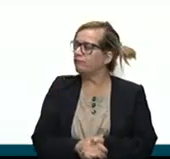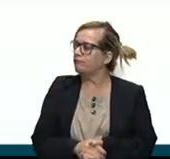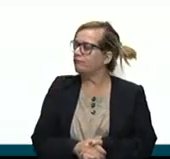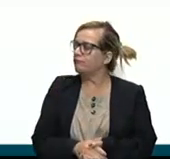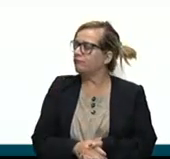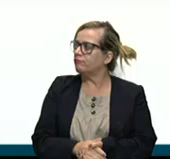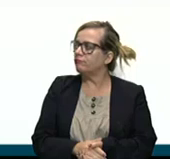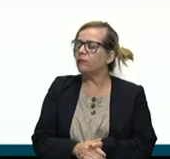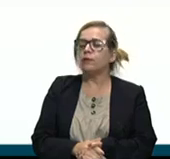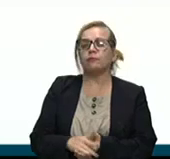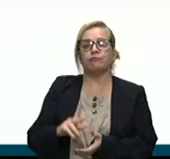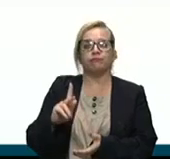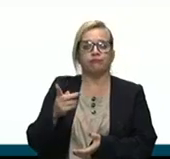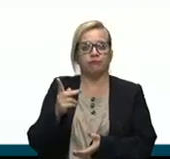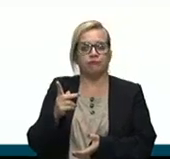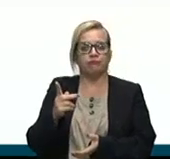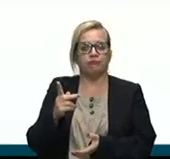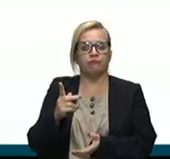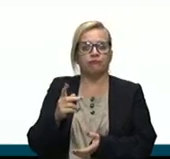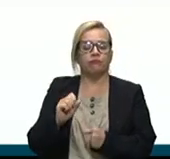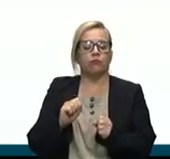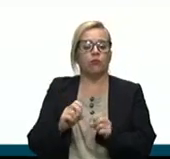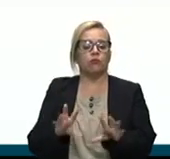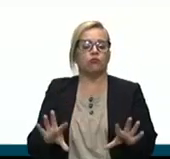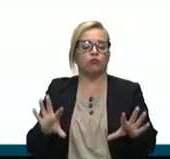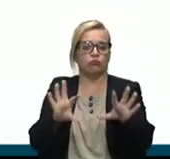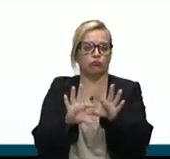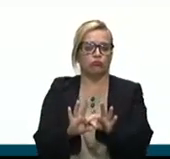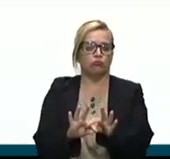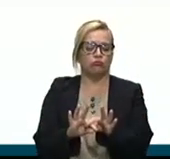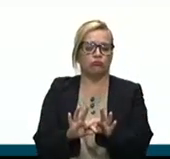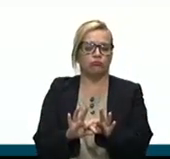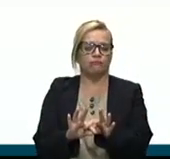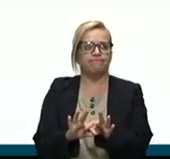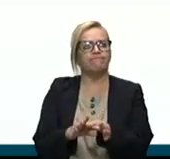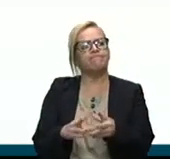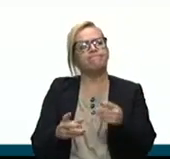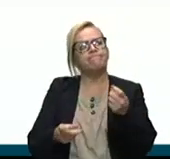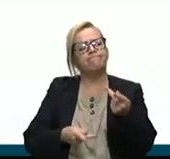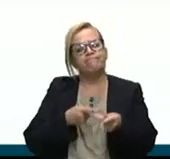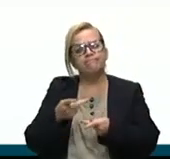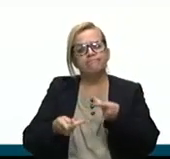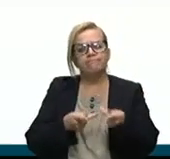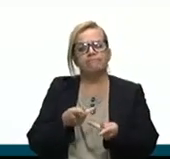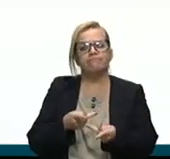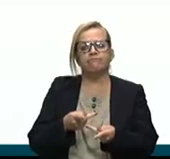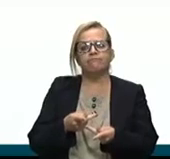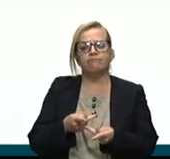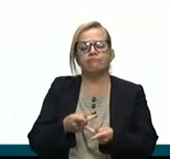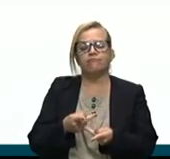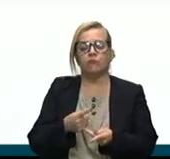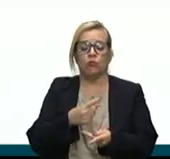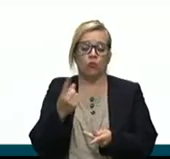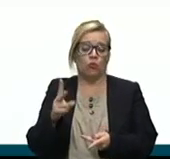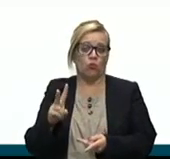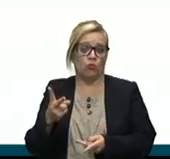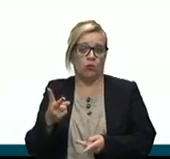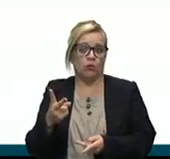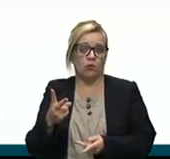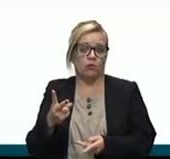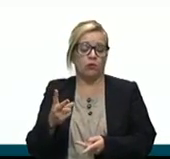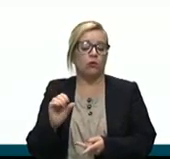supondo que essas variáveis sejam correlacionadas. Ou seja, eu quero dizer, uma variável